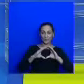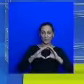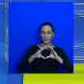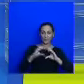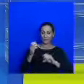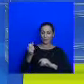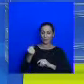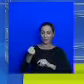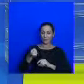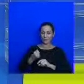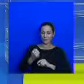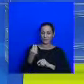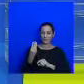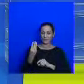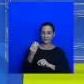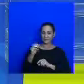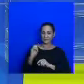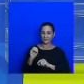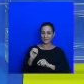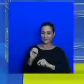30. Bola branca de novo.